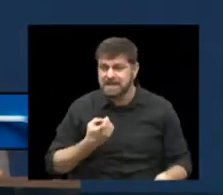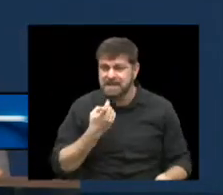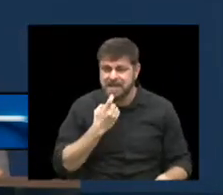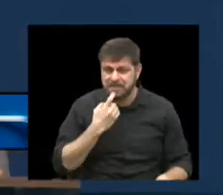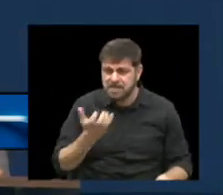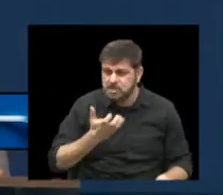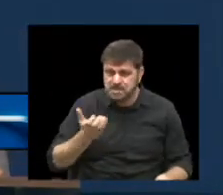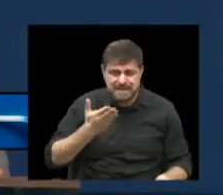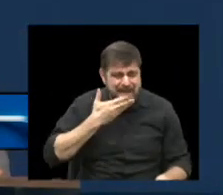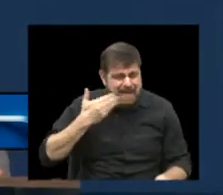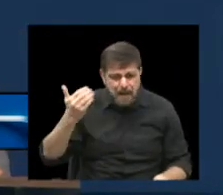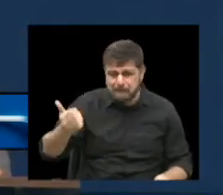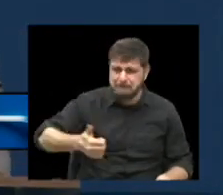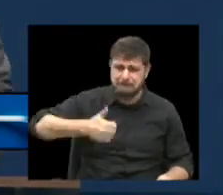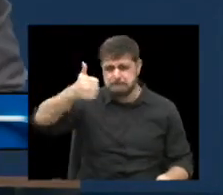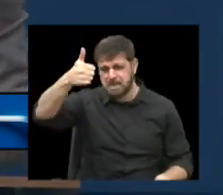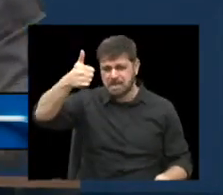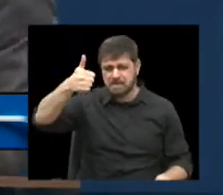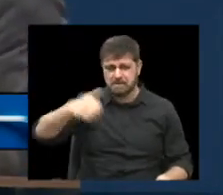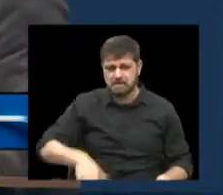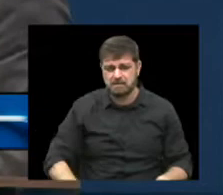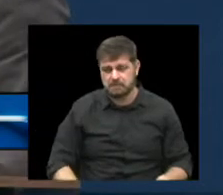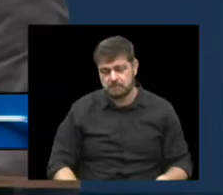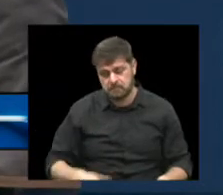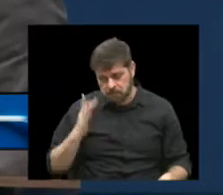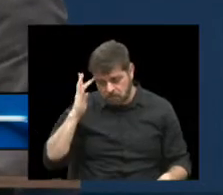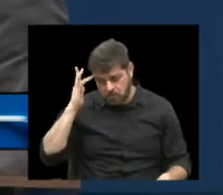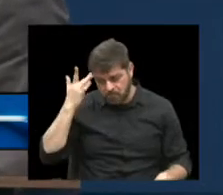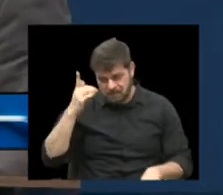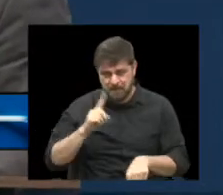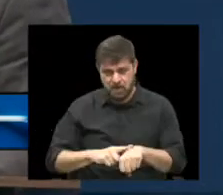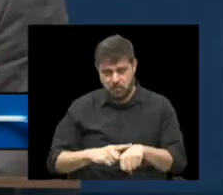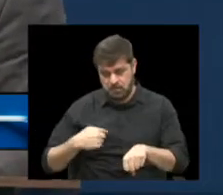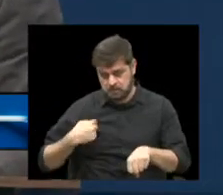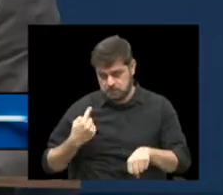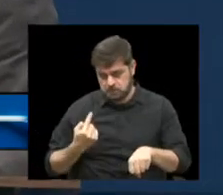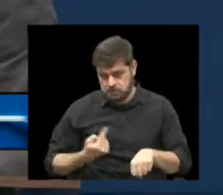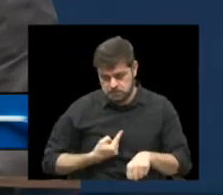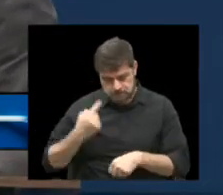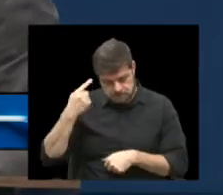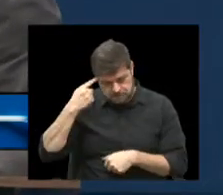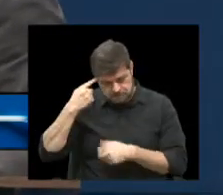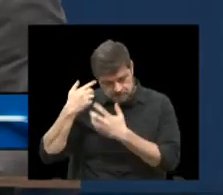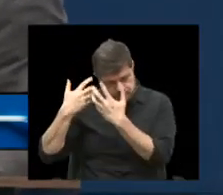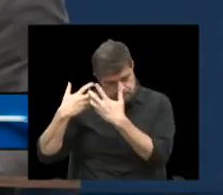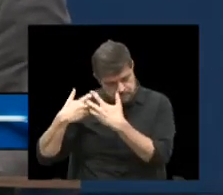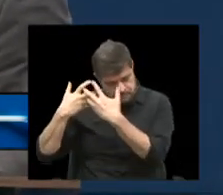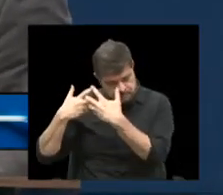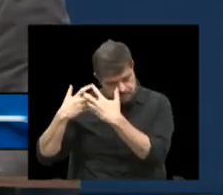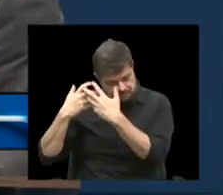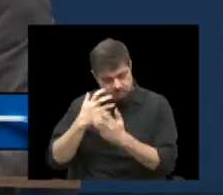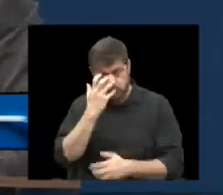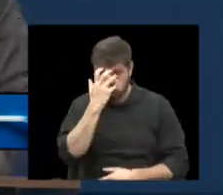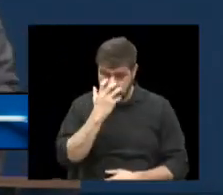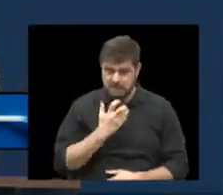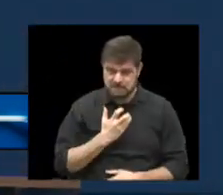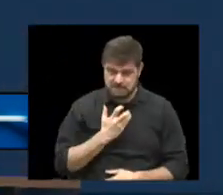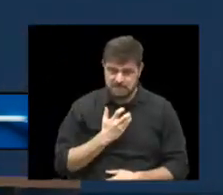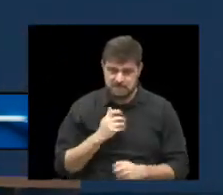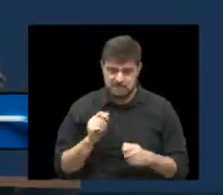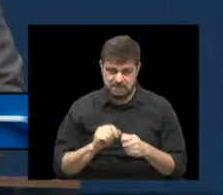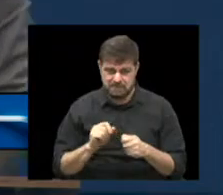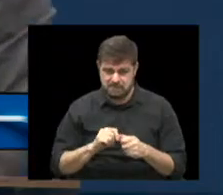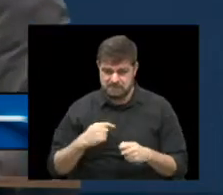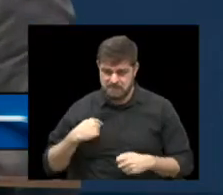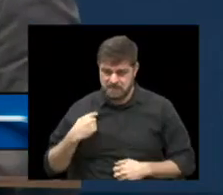cidade, vereador Nelson, né? Então, eu acho que é um momento de serenidade dessa casa, é um momento de equilíbrio